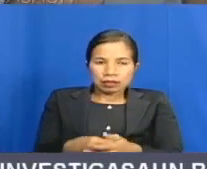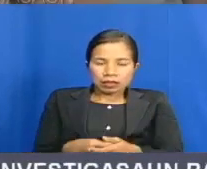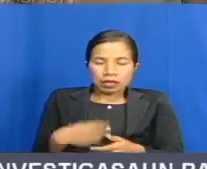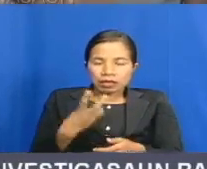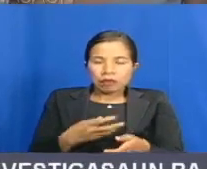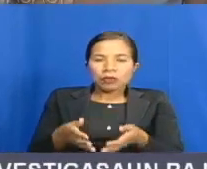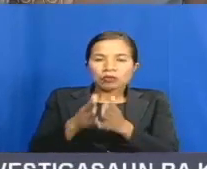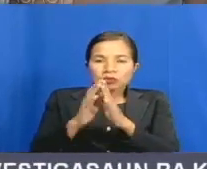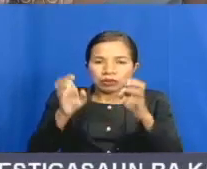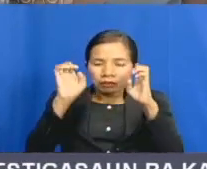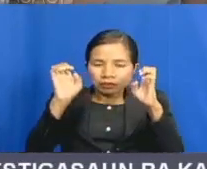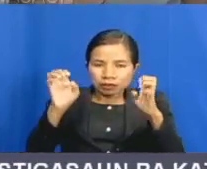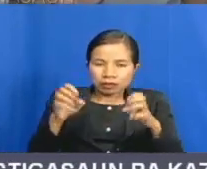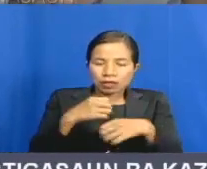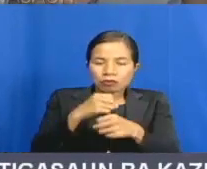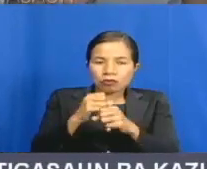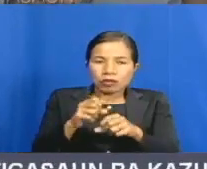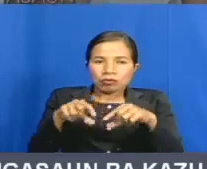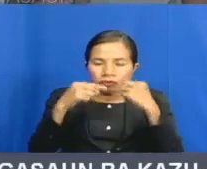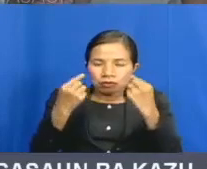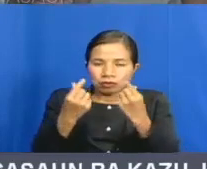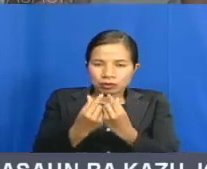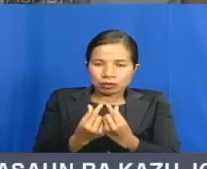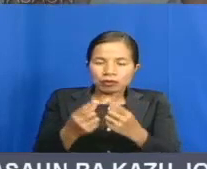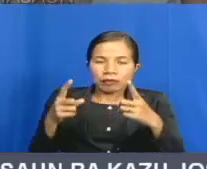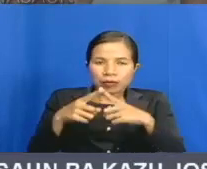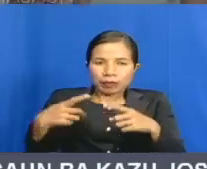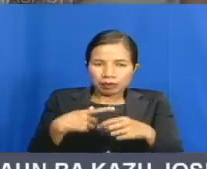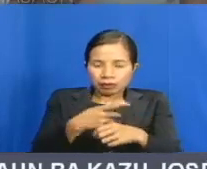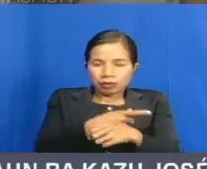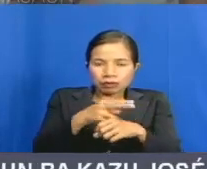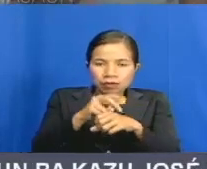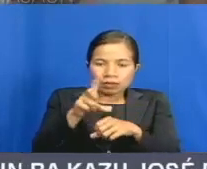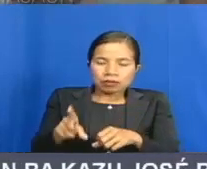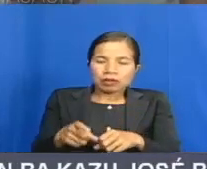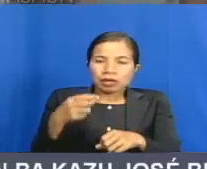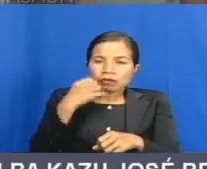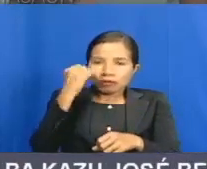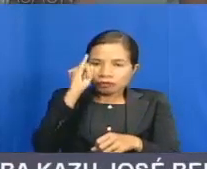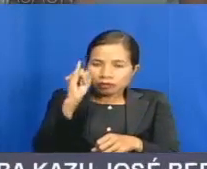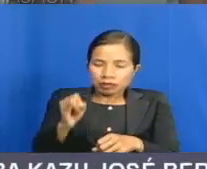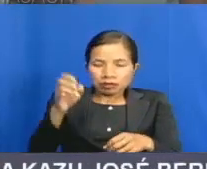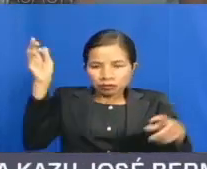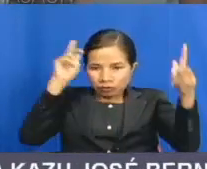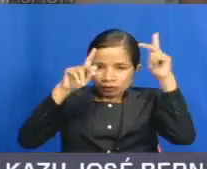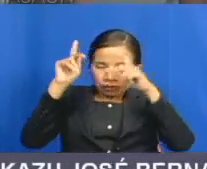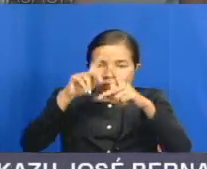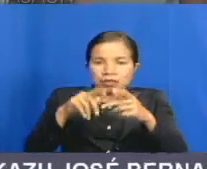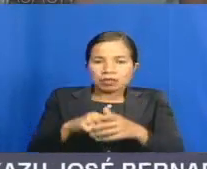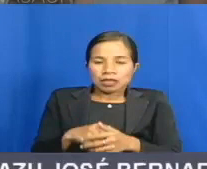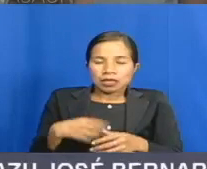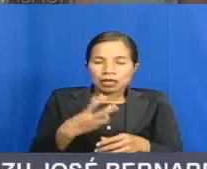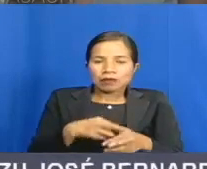teptebes. A tu cria comissão independente ba órgão soberano a tu investiga caso refere. A